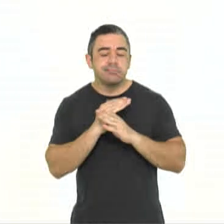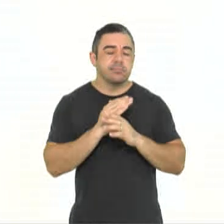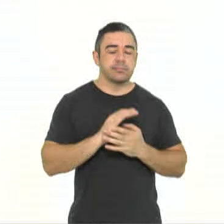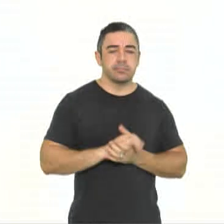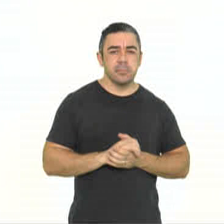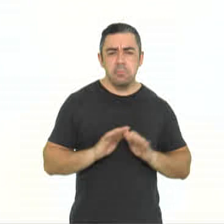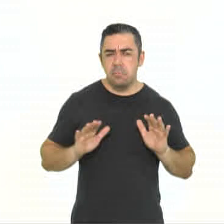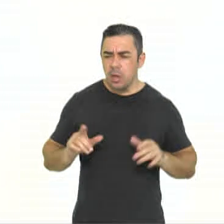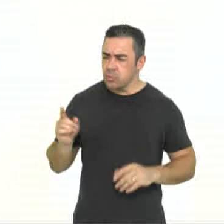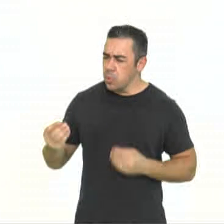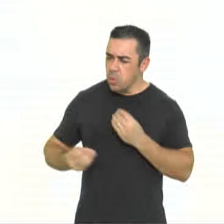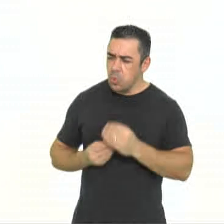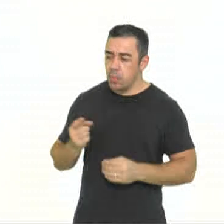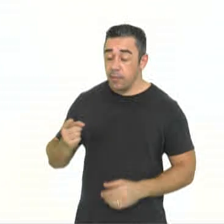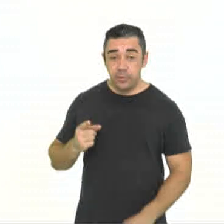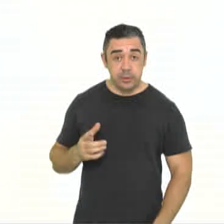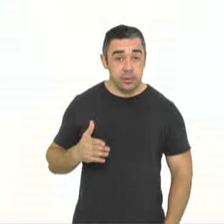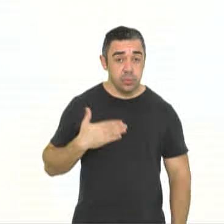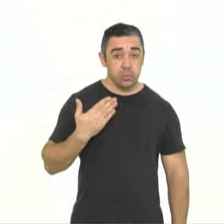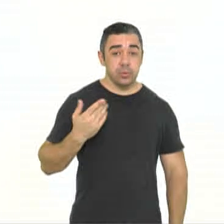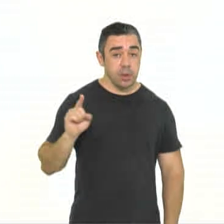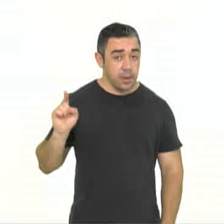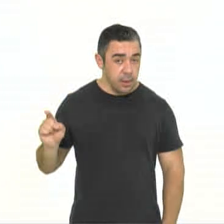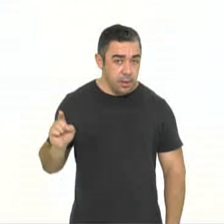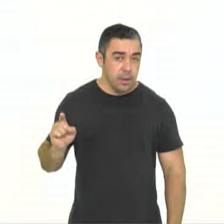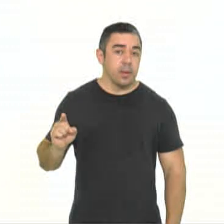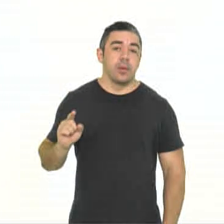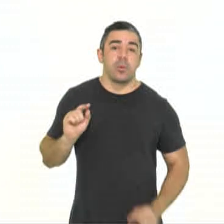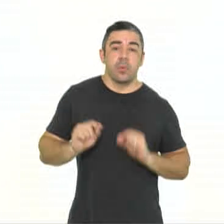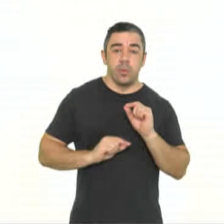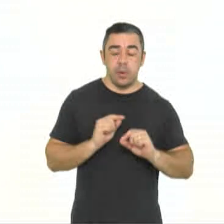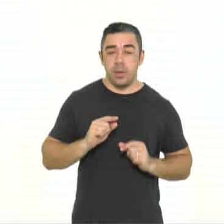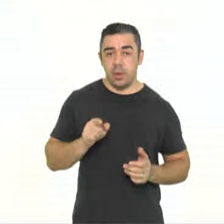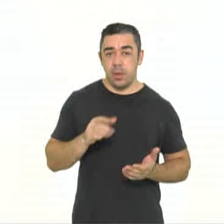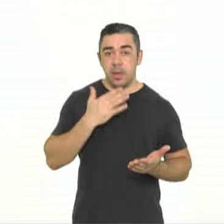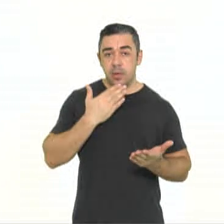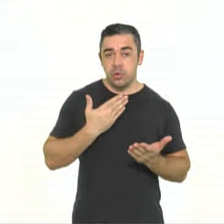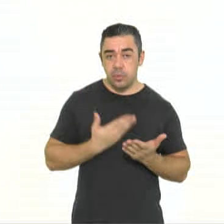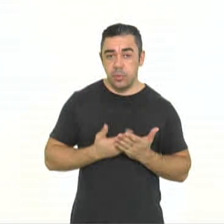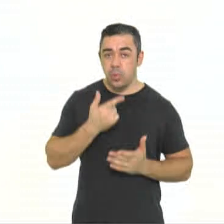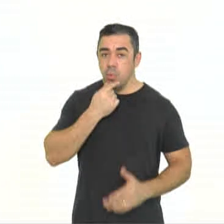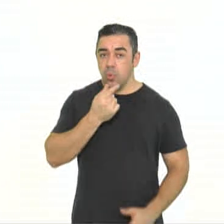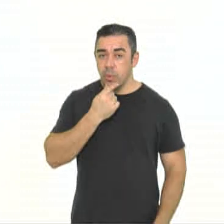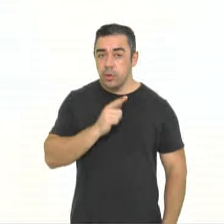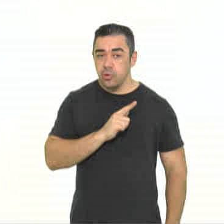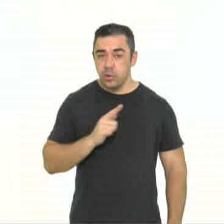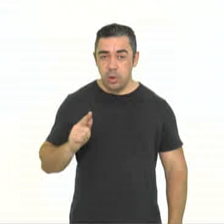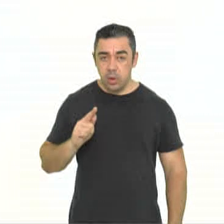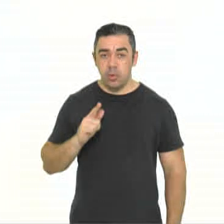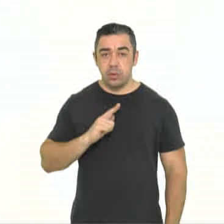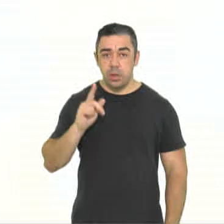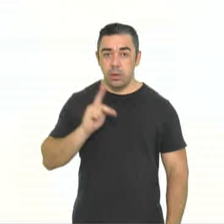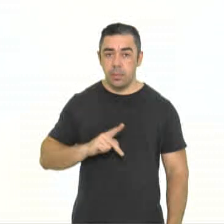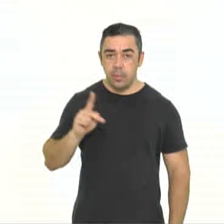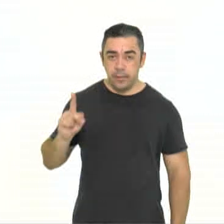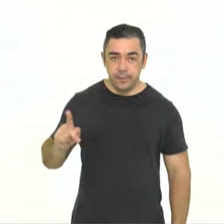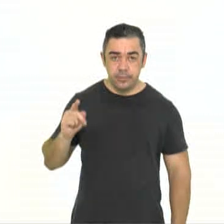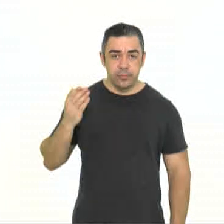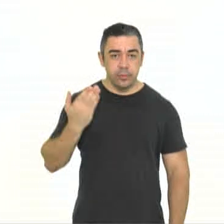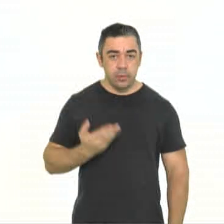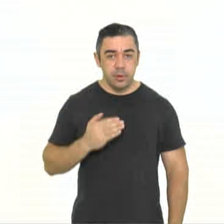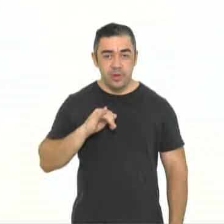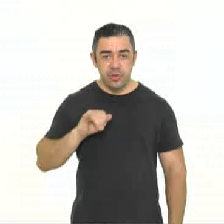tu vais ficar assombrado, meu caro Castro? É com a admiração que o genro ficou tendo pelo professor de